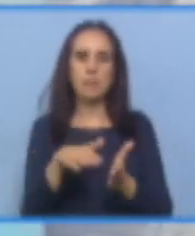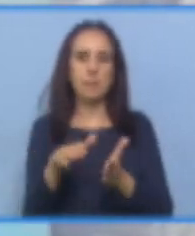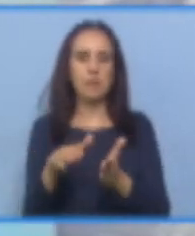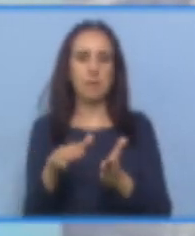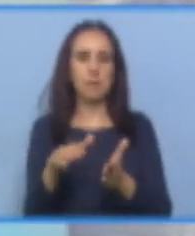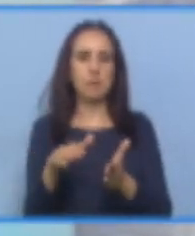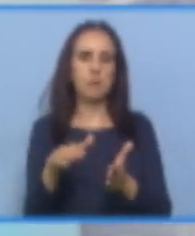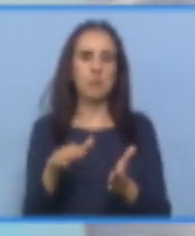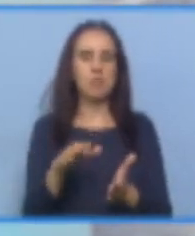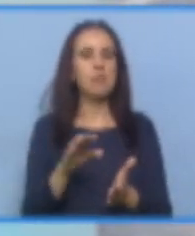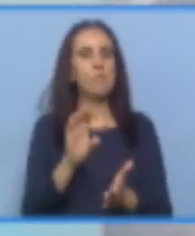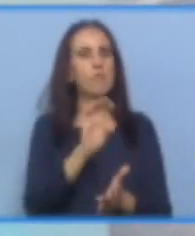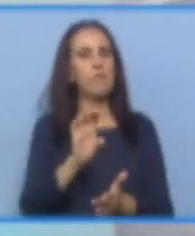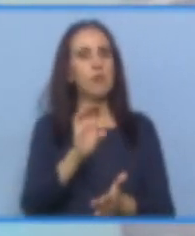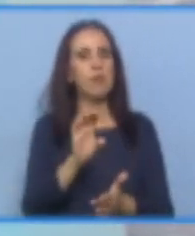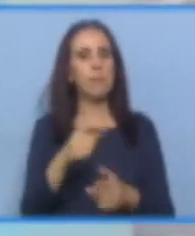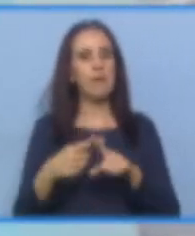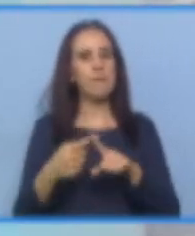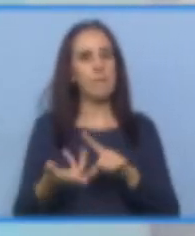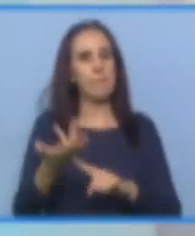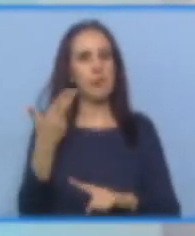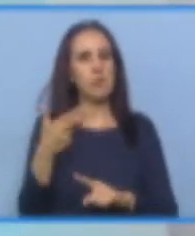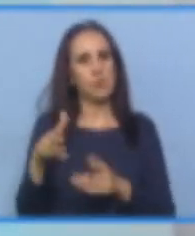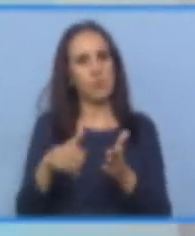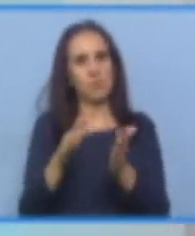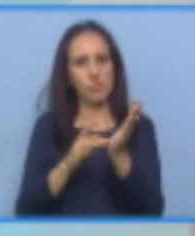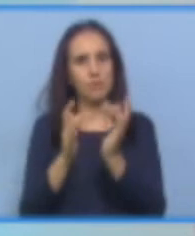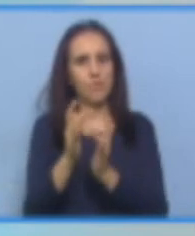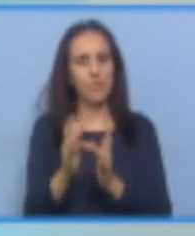de uma forma mais interessante neste caminho de Cristo.